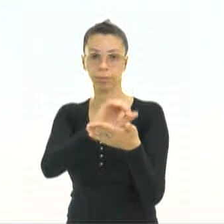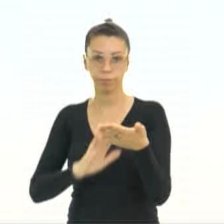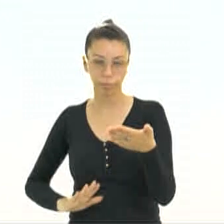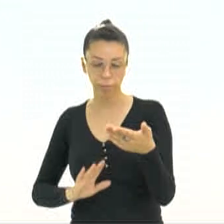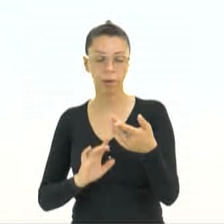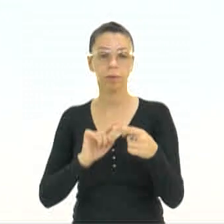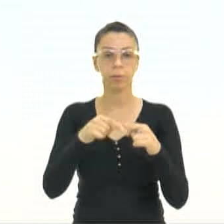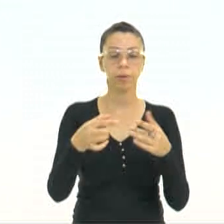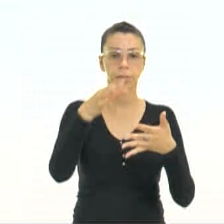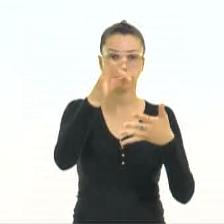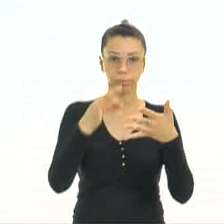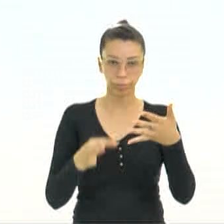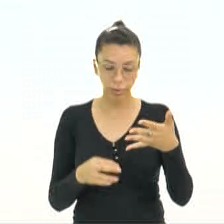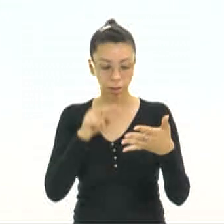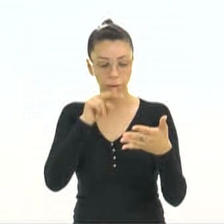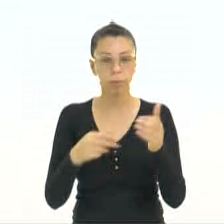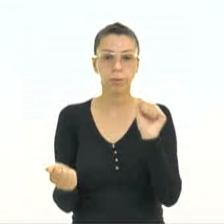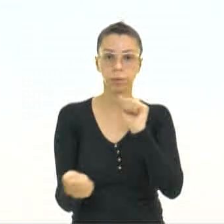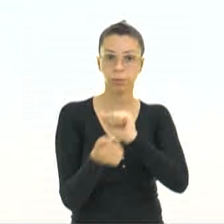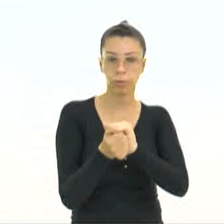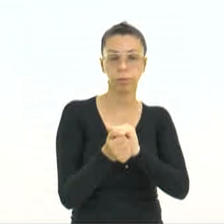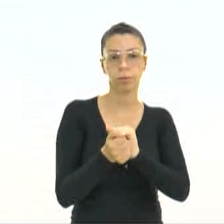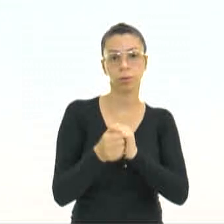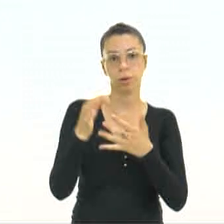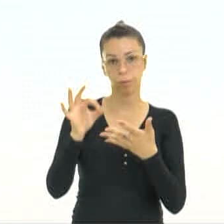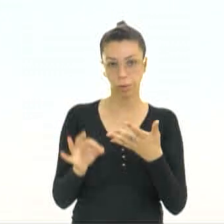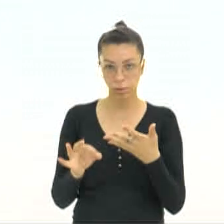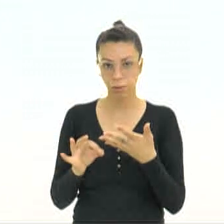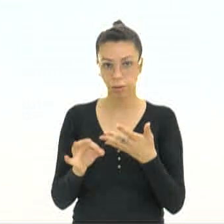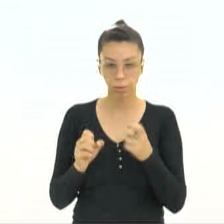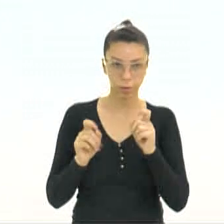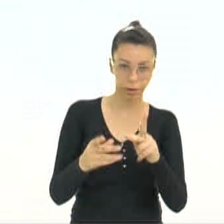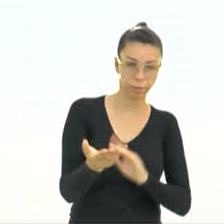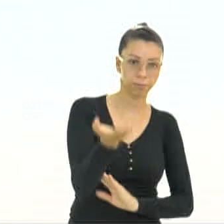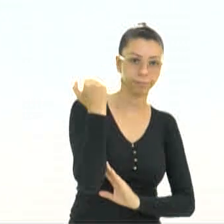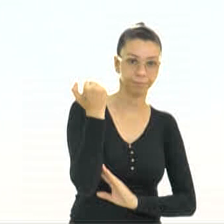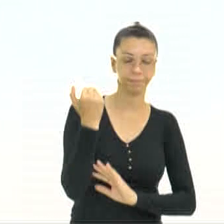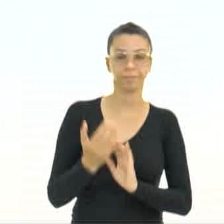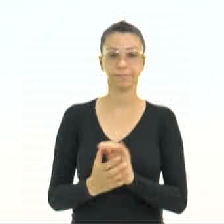Daí eu já volto fazendo a leitura com vocês e a correção. Bora lá.